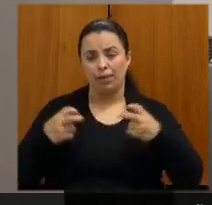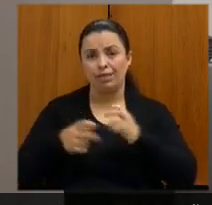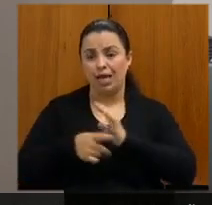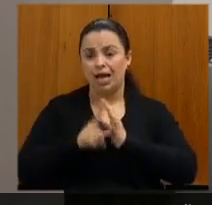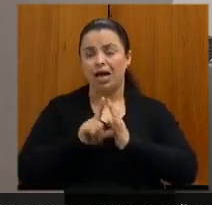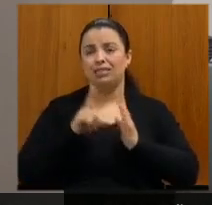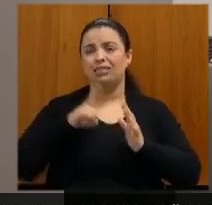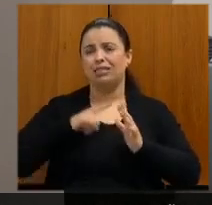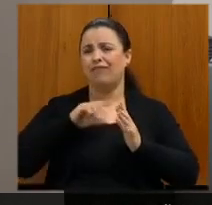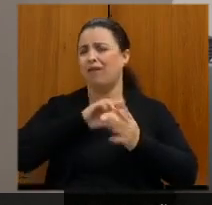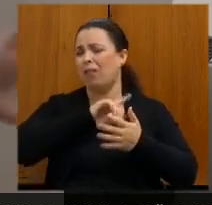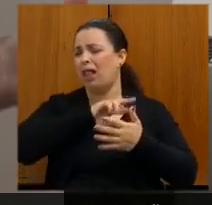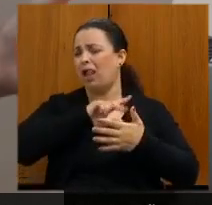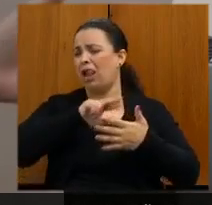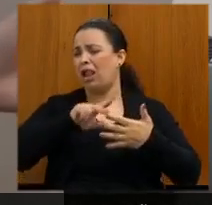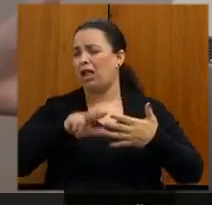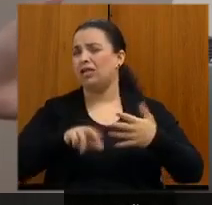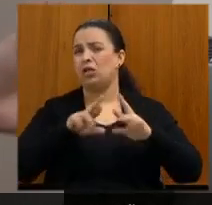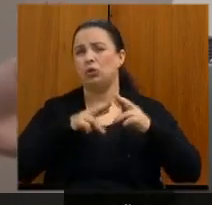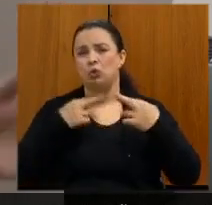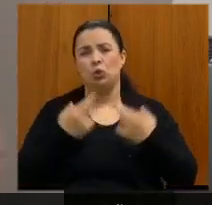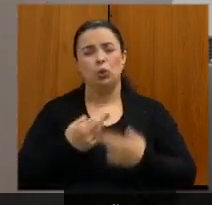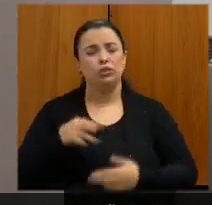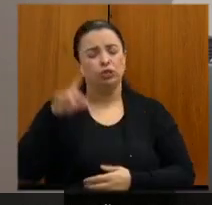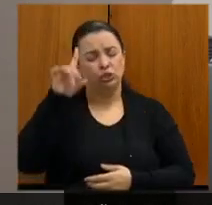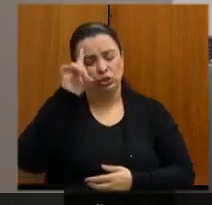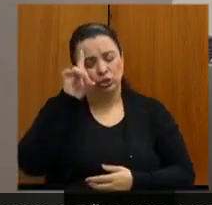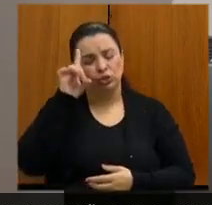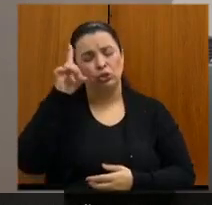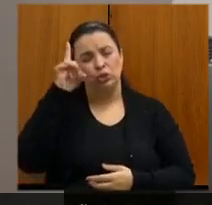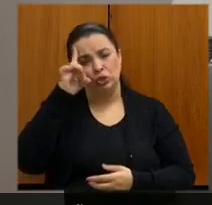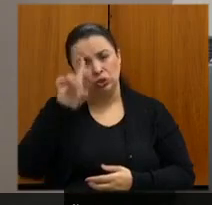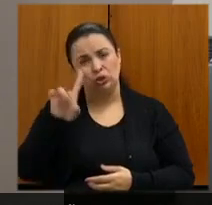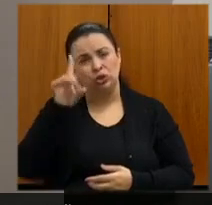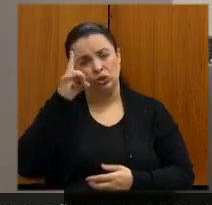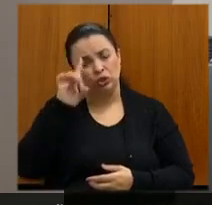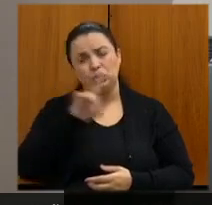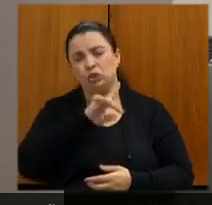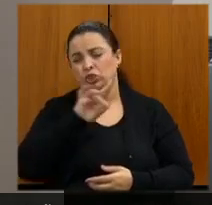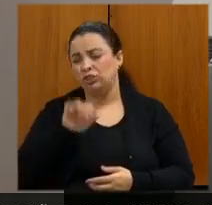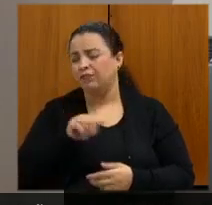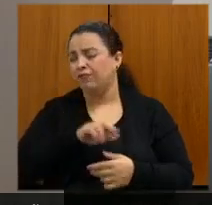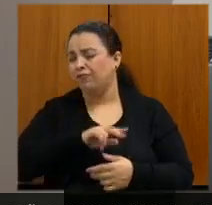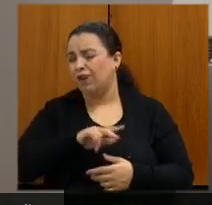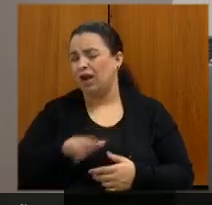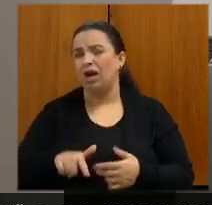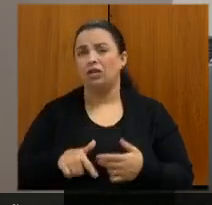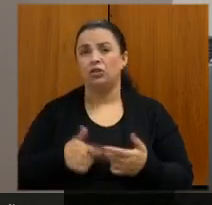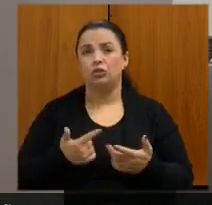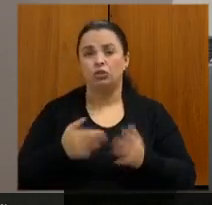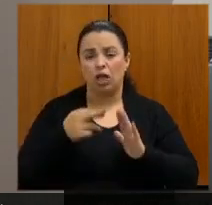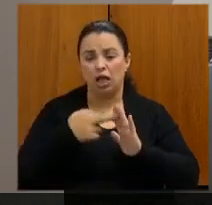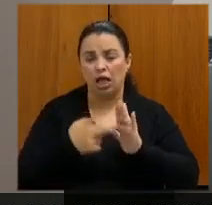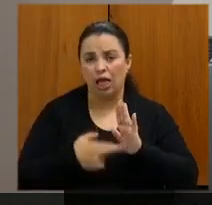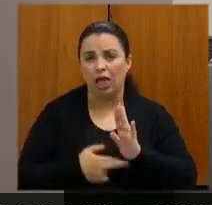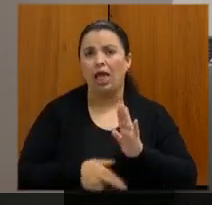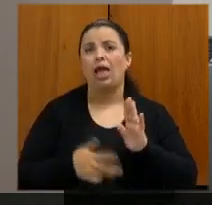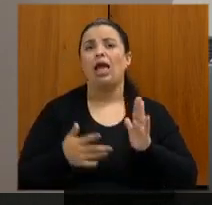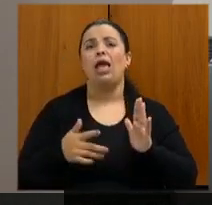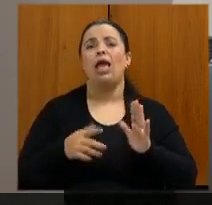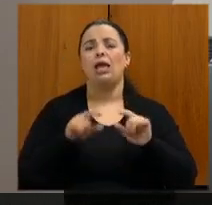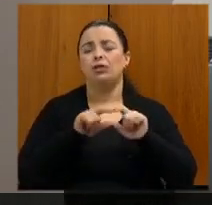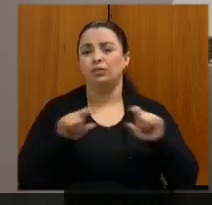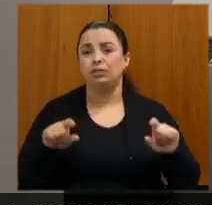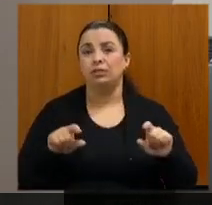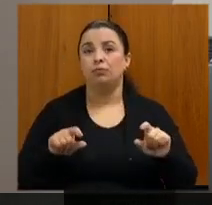né dias exaustivos né freio Giovana e de construção dos termos do Decreto que por